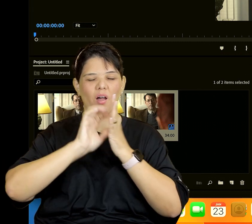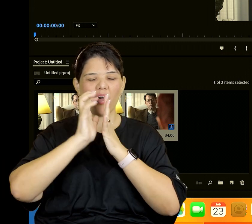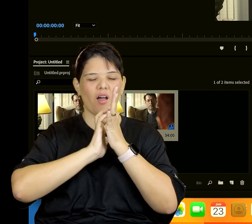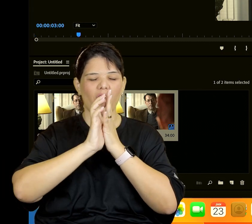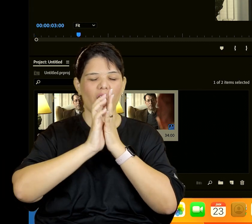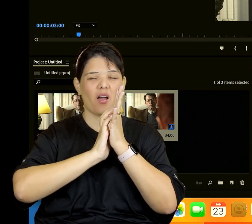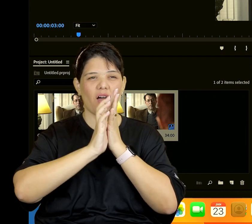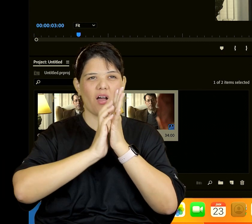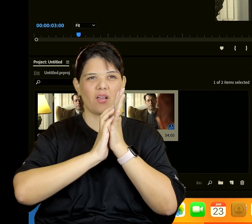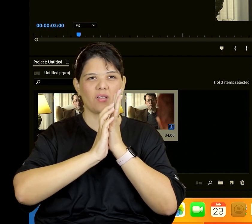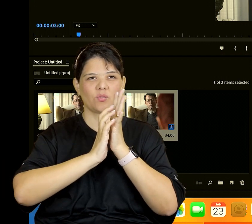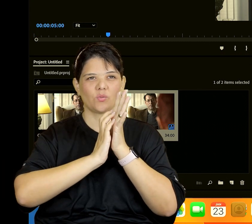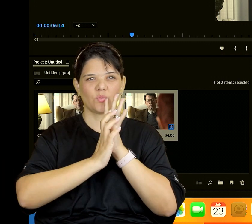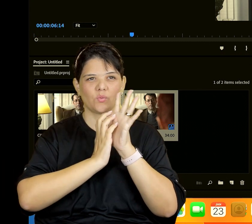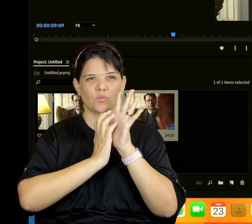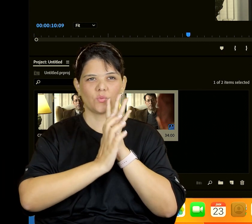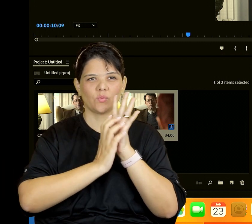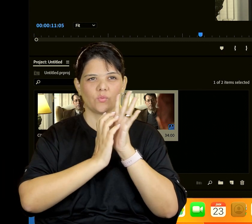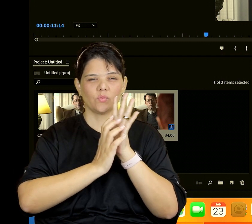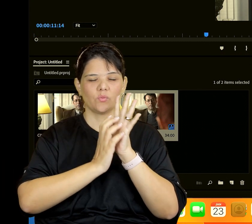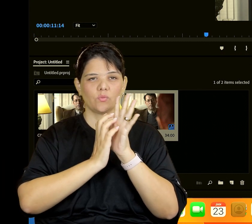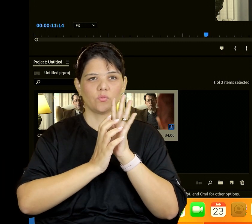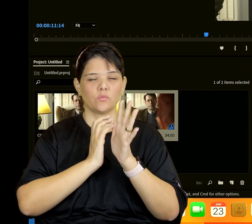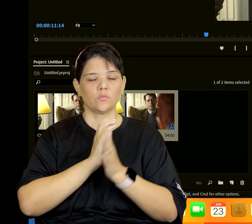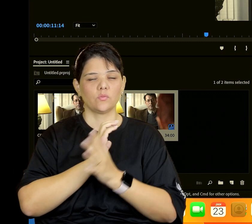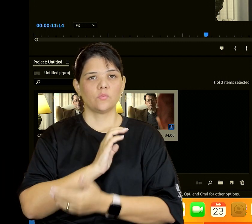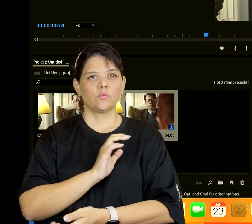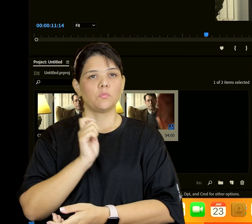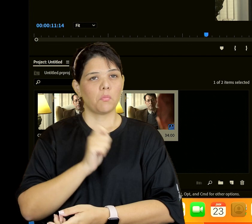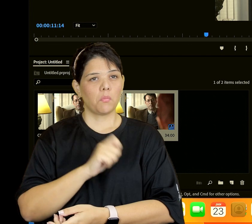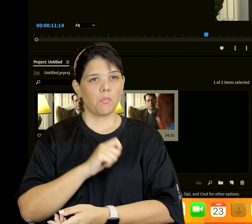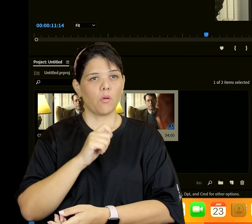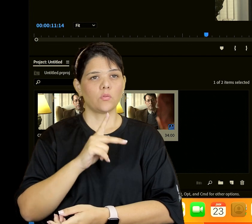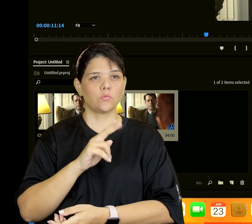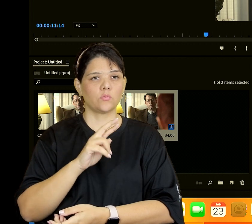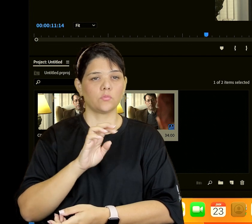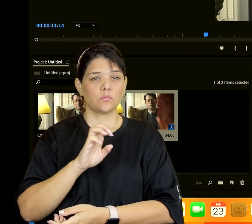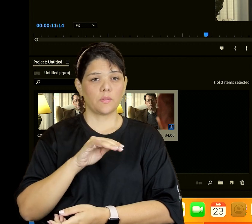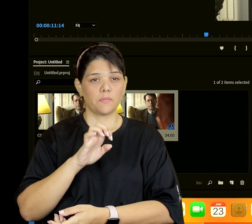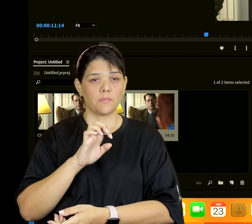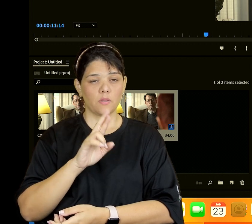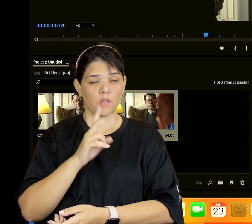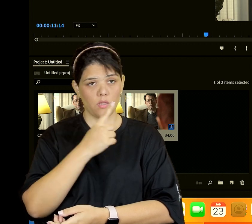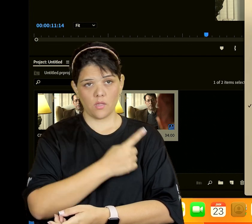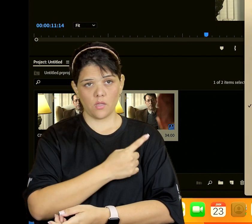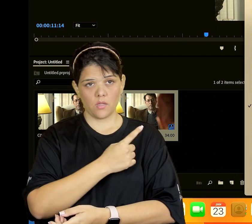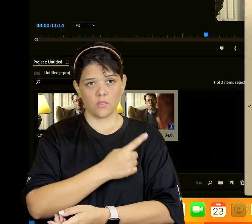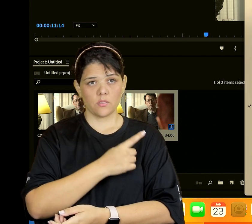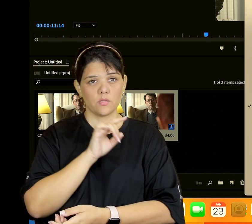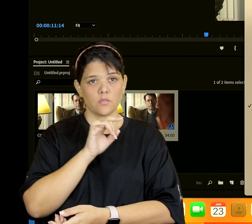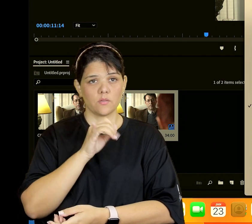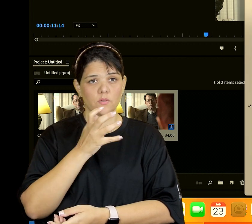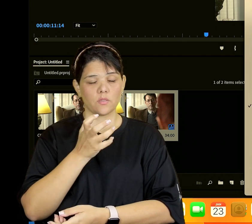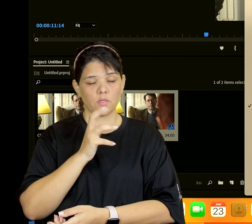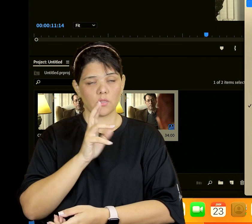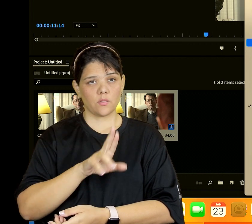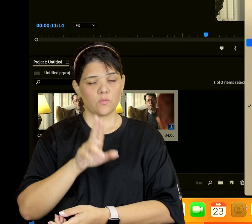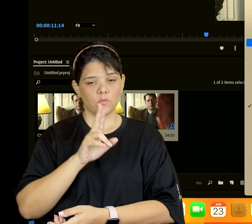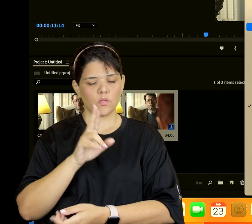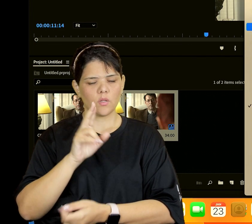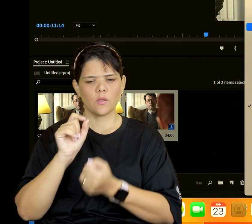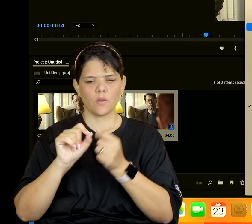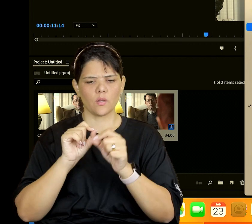Então, vamos lá. No Premiere, se você quer tratar cor,